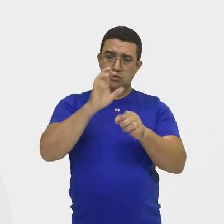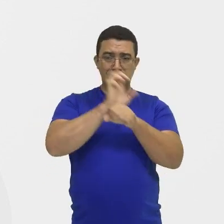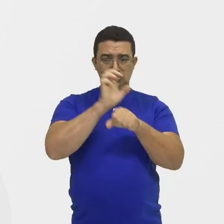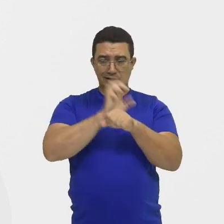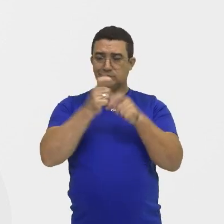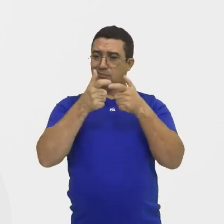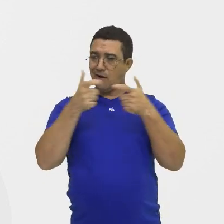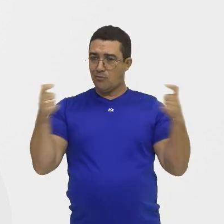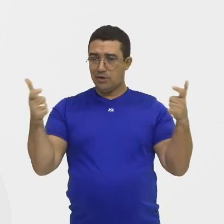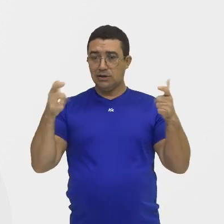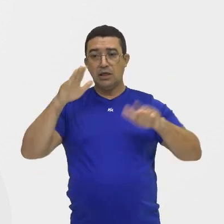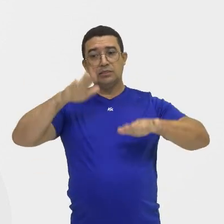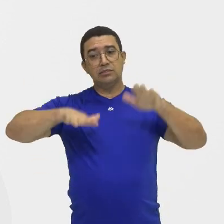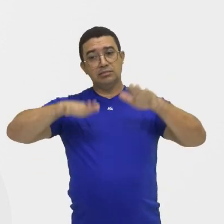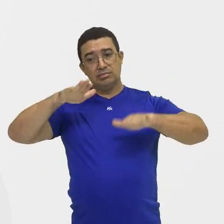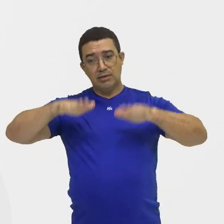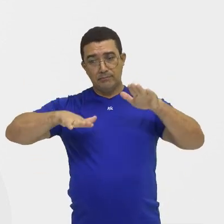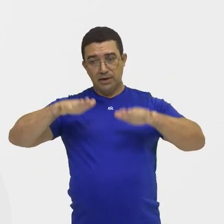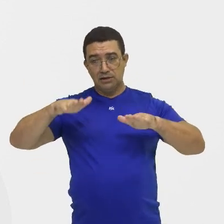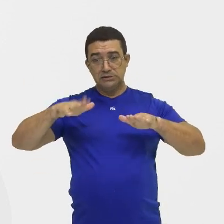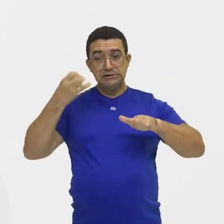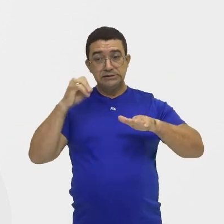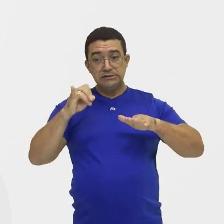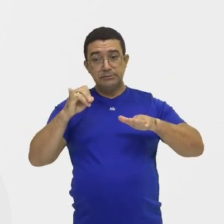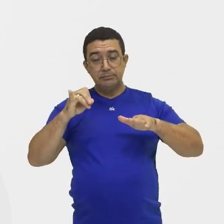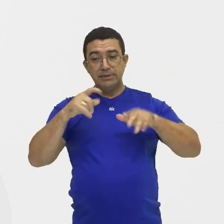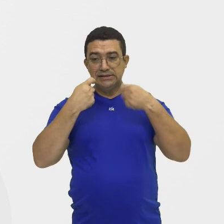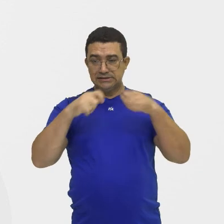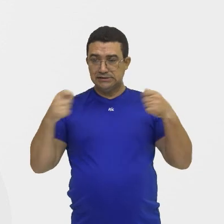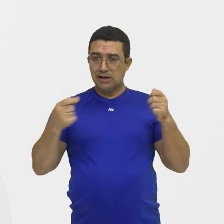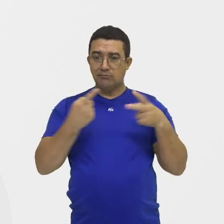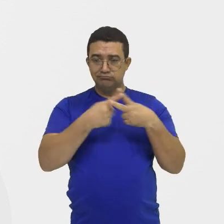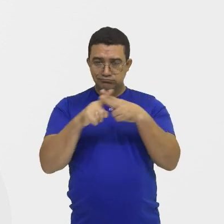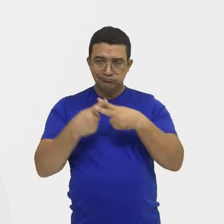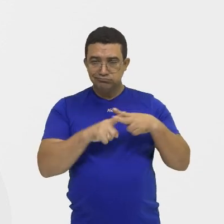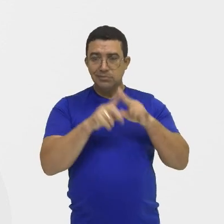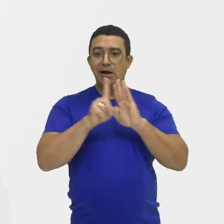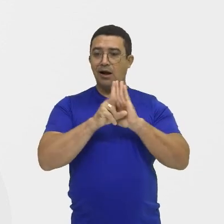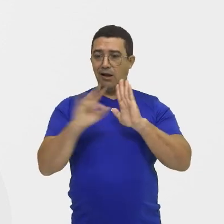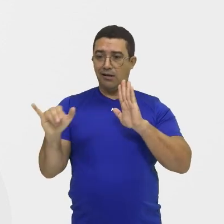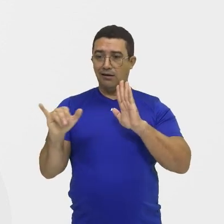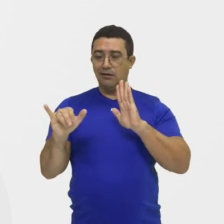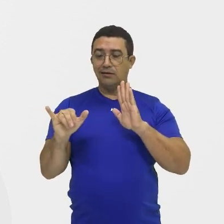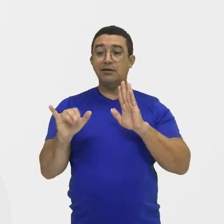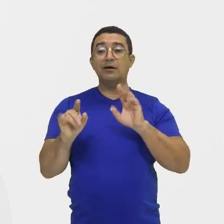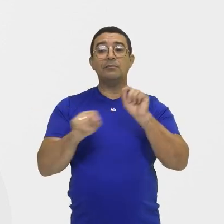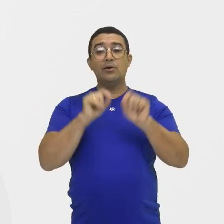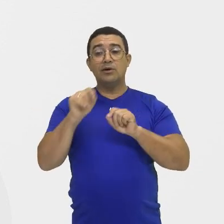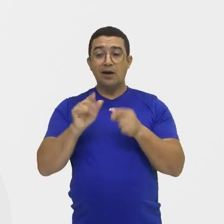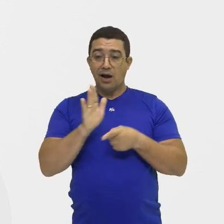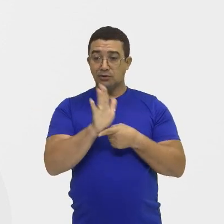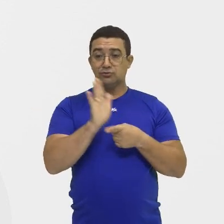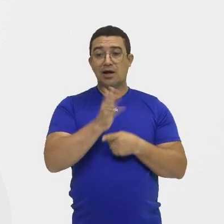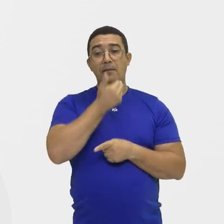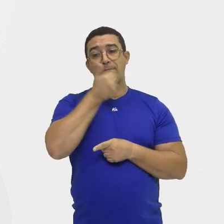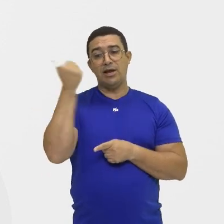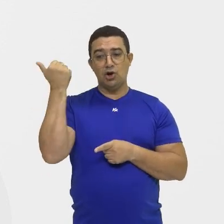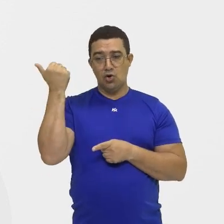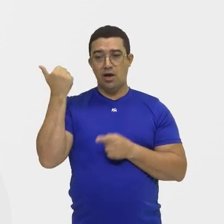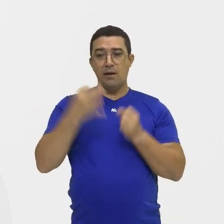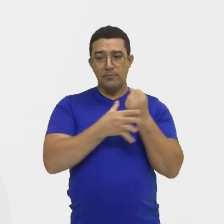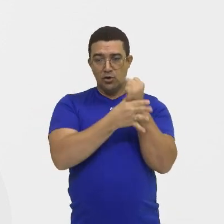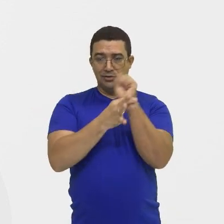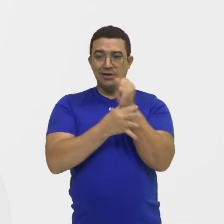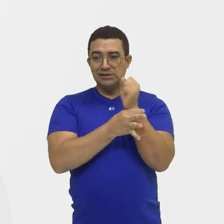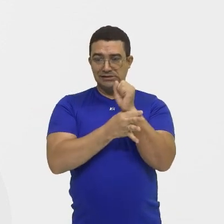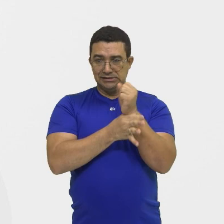acordo com a necessidade, a lei sofre algumas alterações para atender a essas necessidades, para